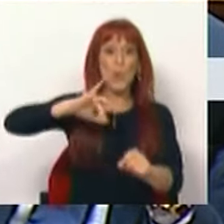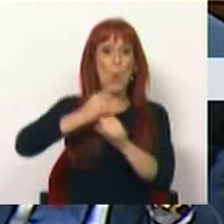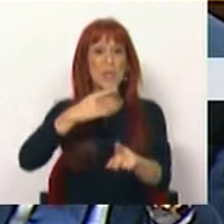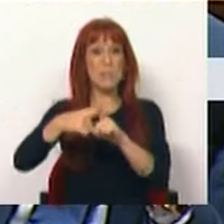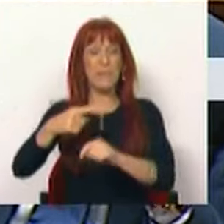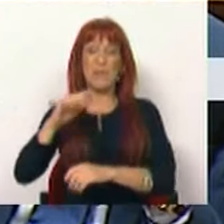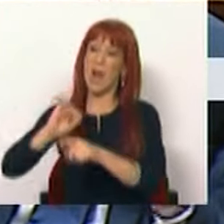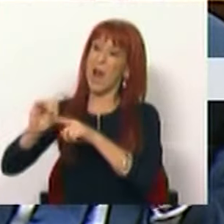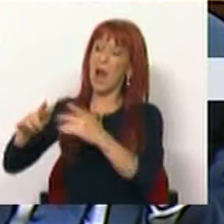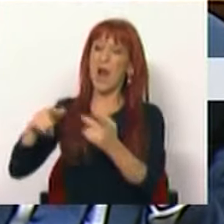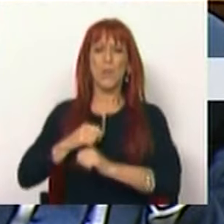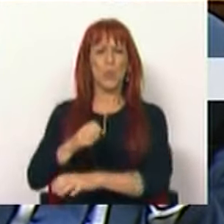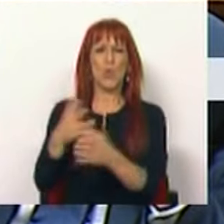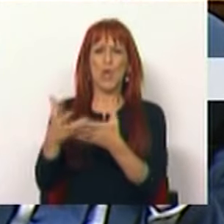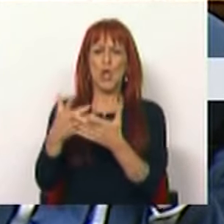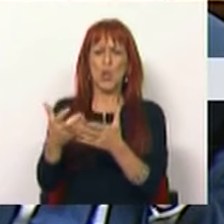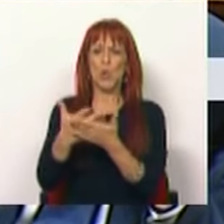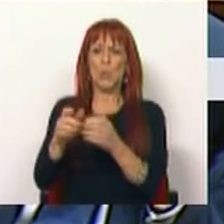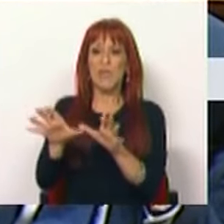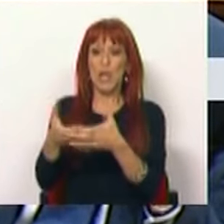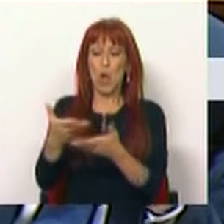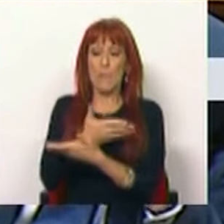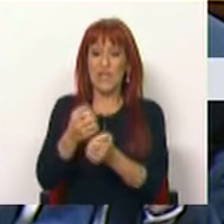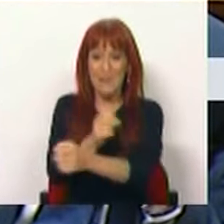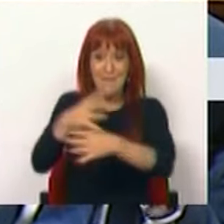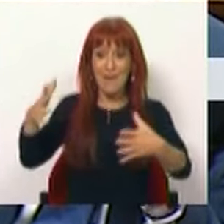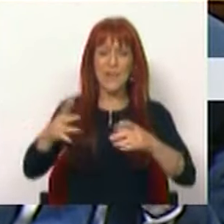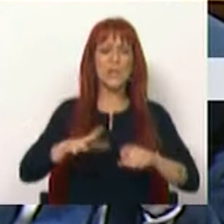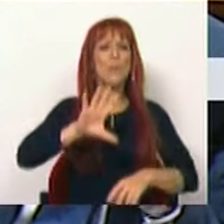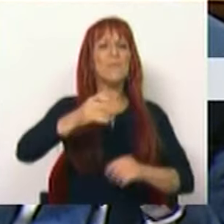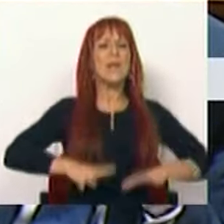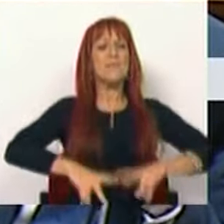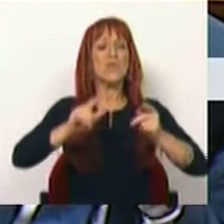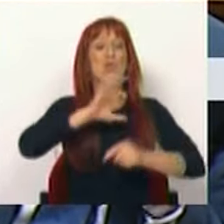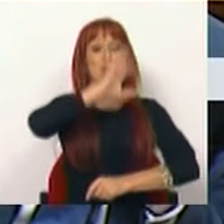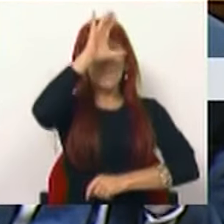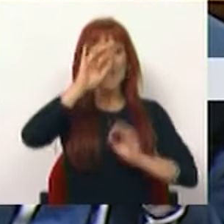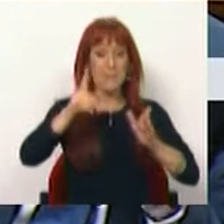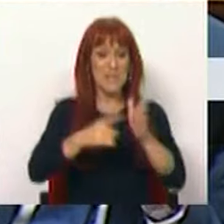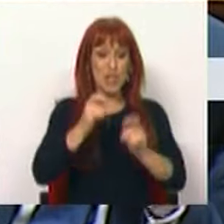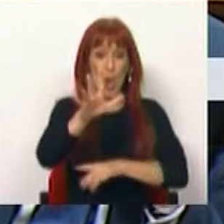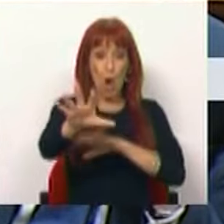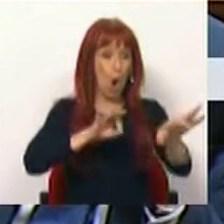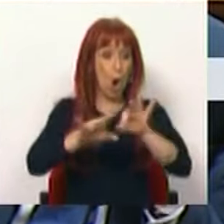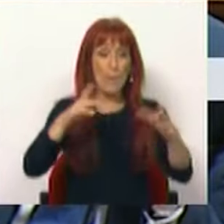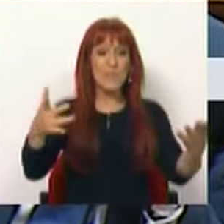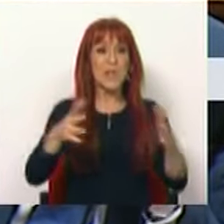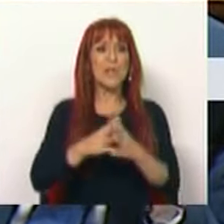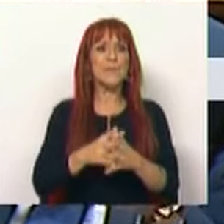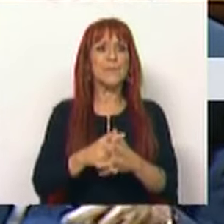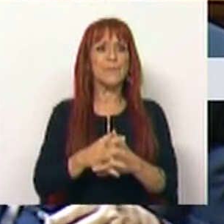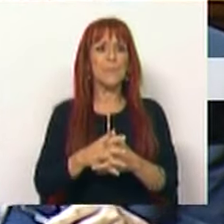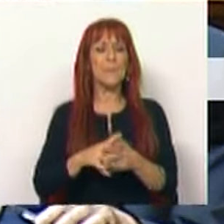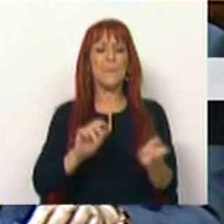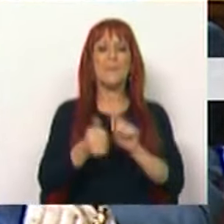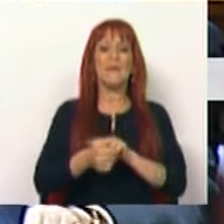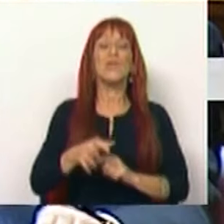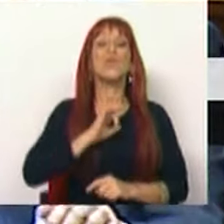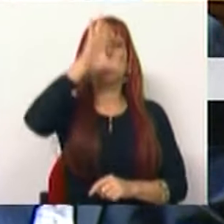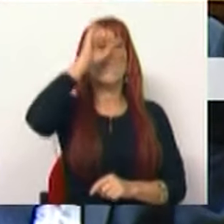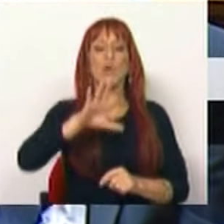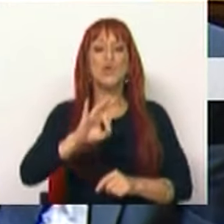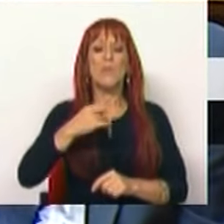benefícios e privilégios dos grandes grupos económicos? Para que o país se desenvolva, Sr. Ministro, é preciso que estas opções se invertam. Sr. Ministro,